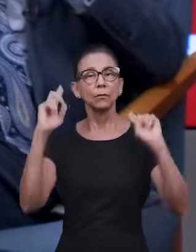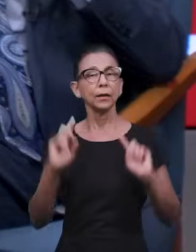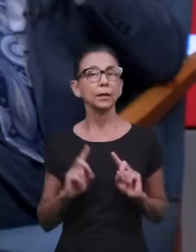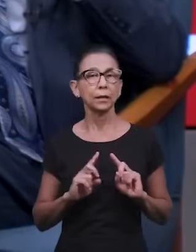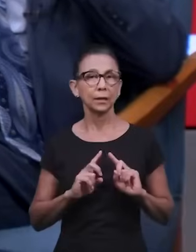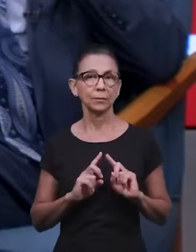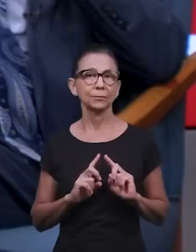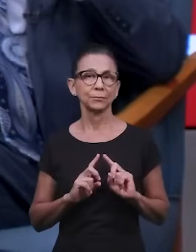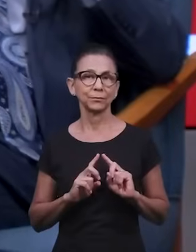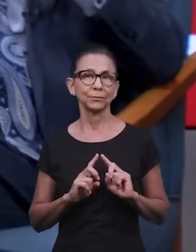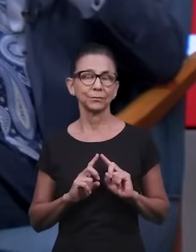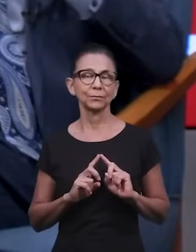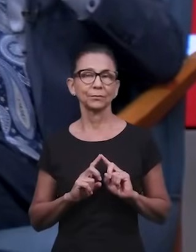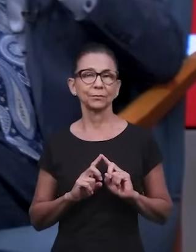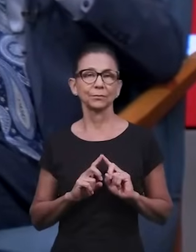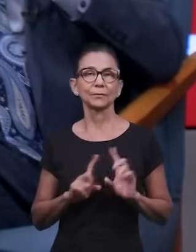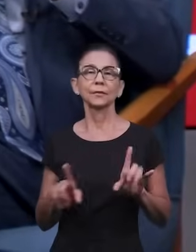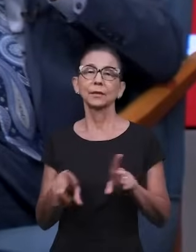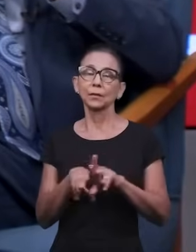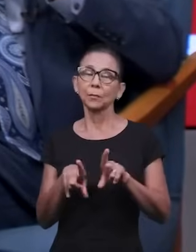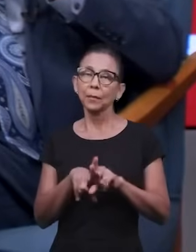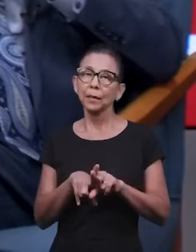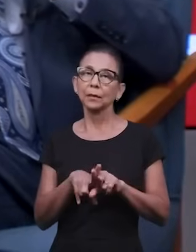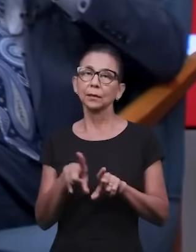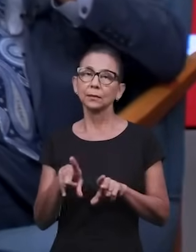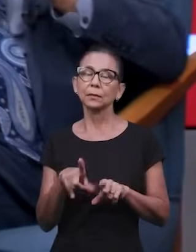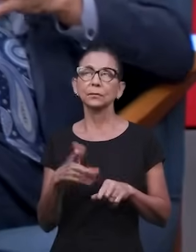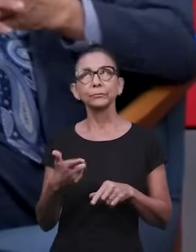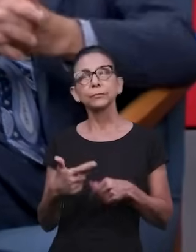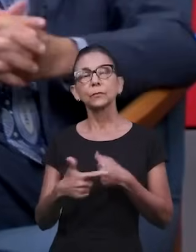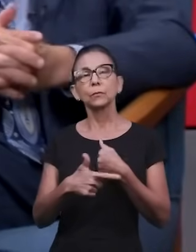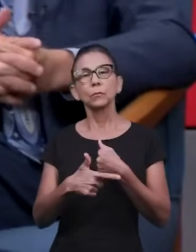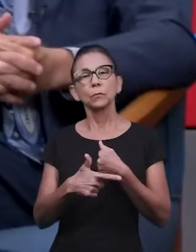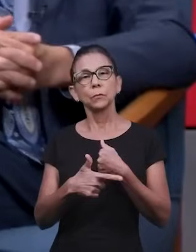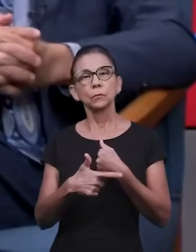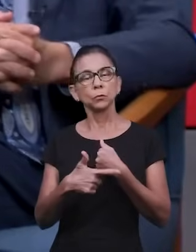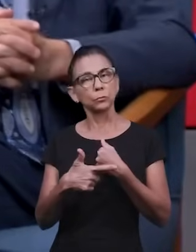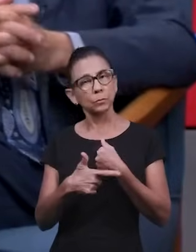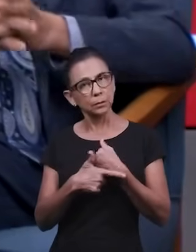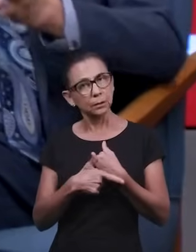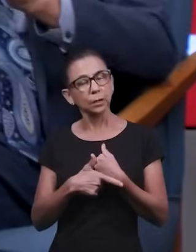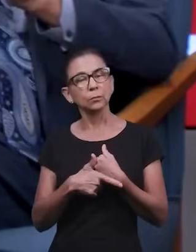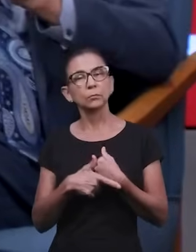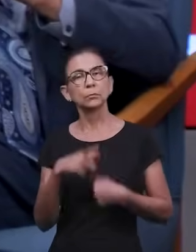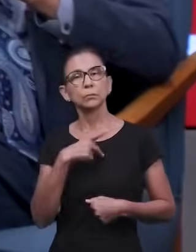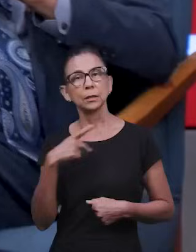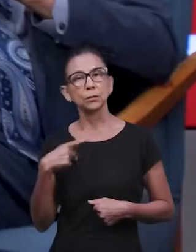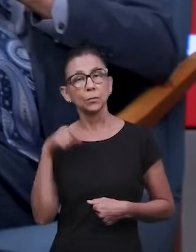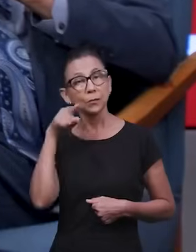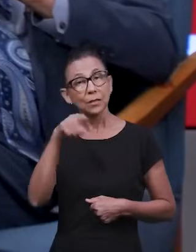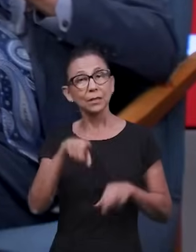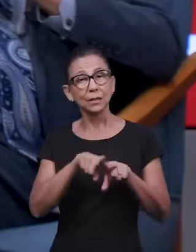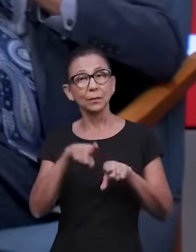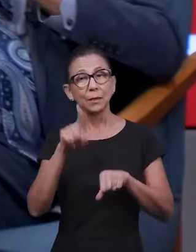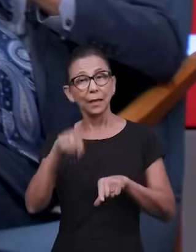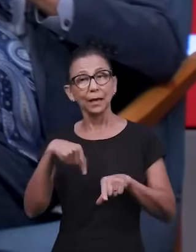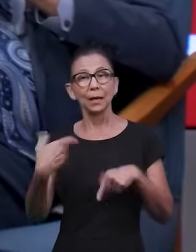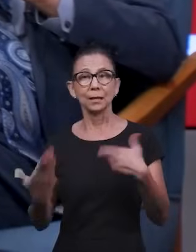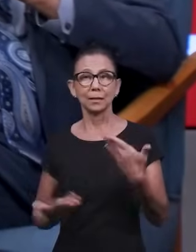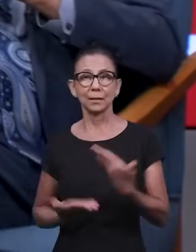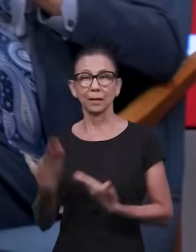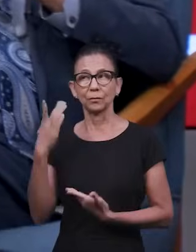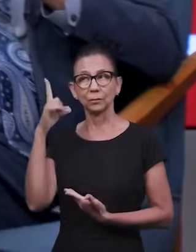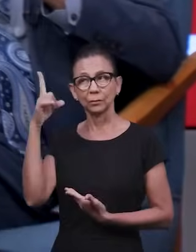no início da igreja então nós estamos agora avaliando e mostrando que o ministério ele é